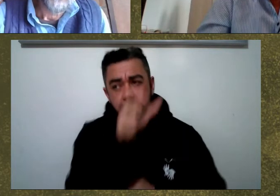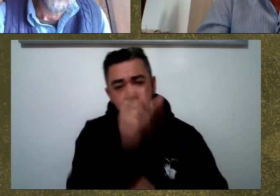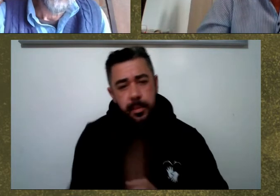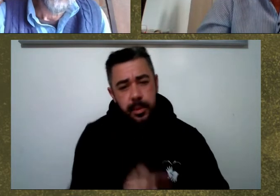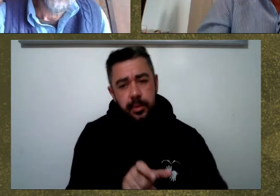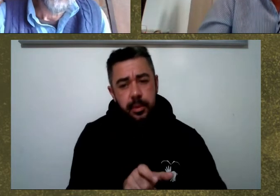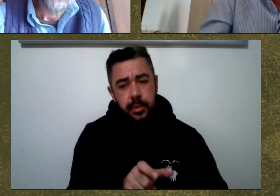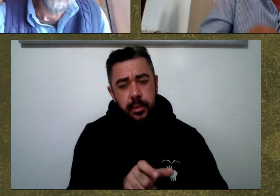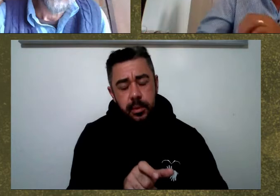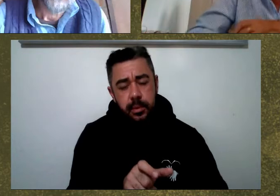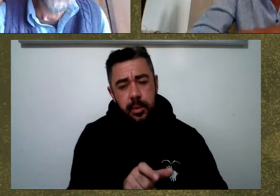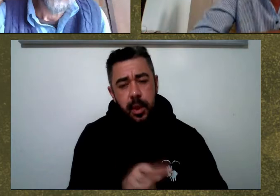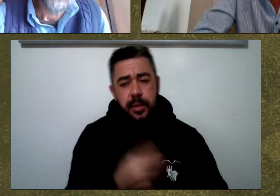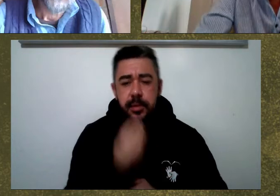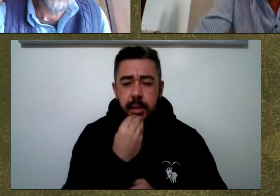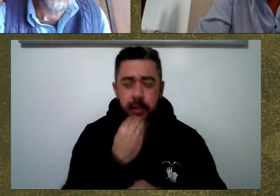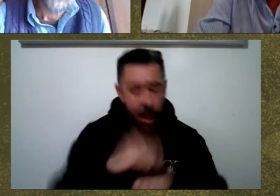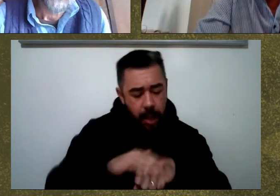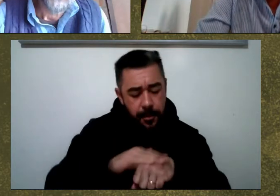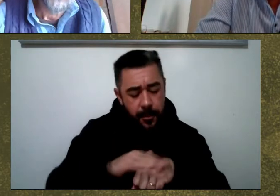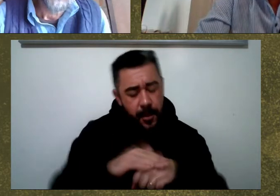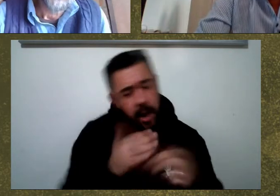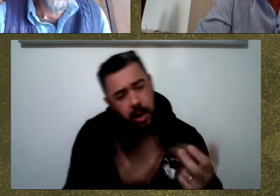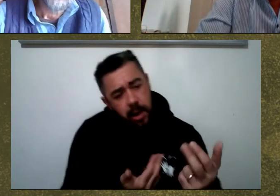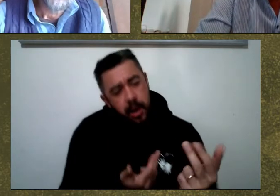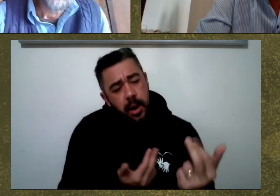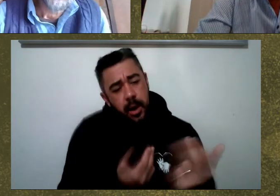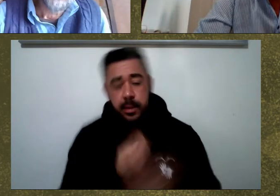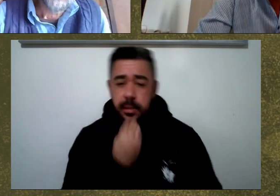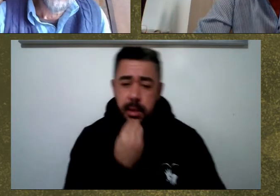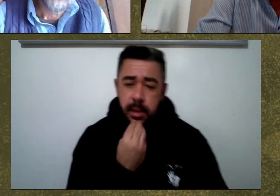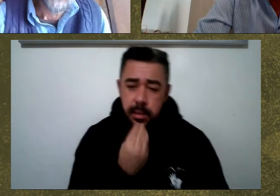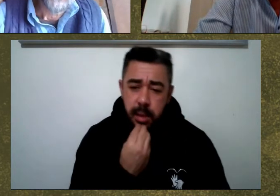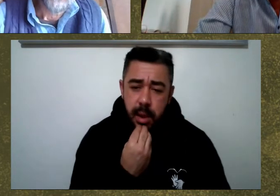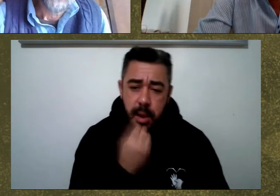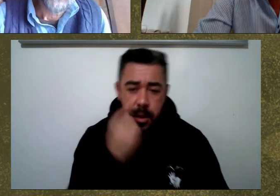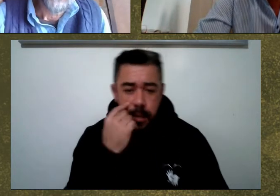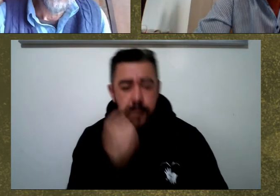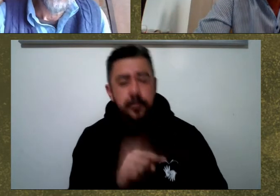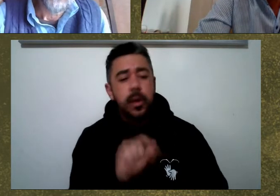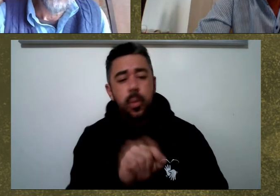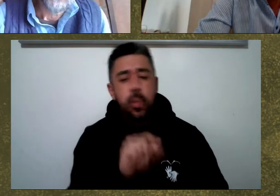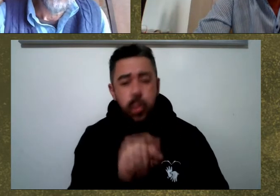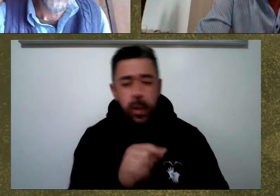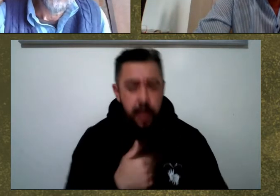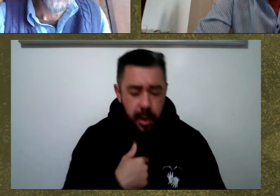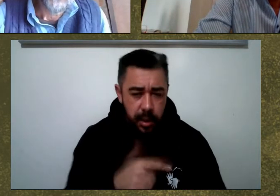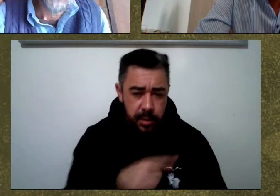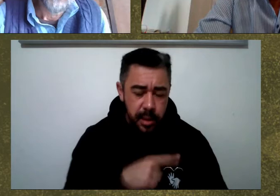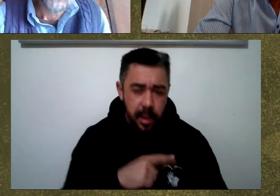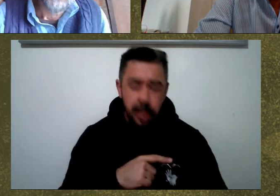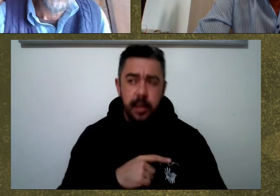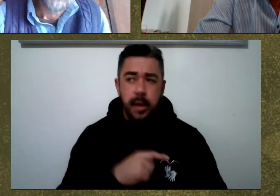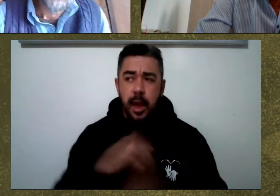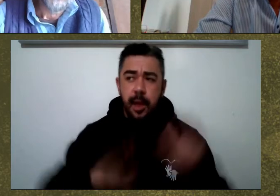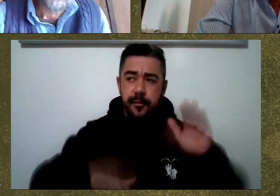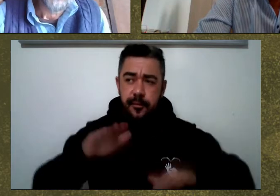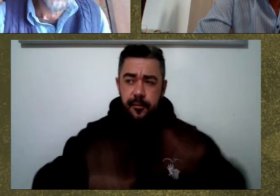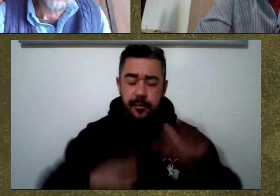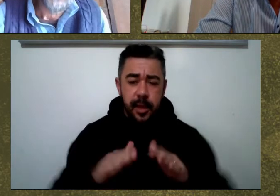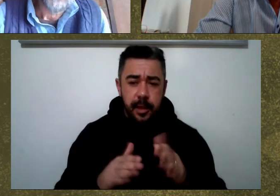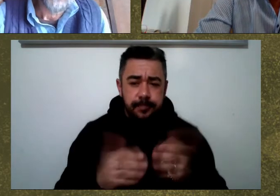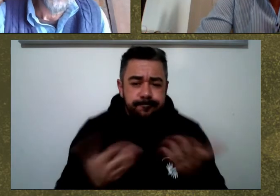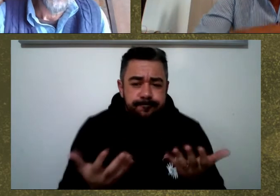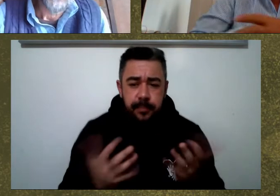pele, tentar prover as necessidades mais básicas das pessoas e a partir